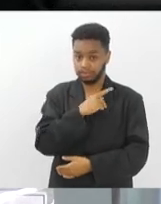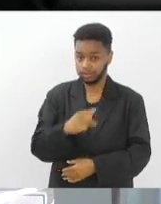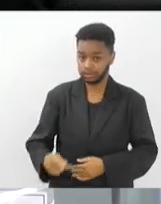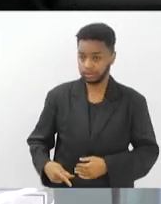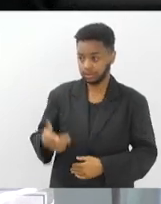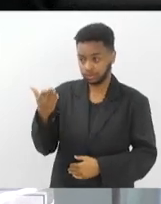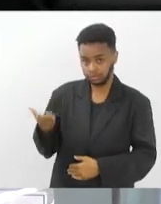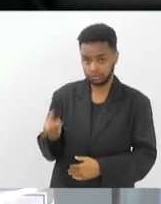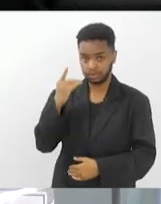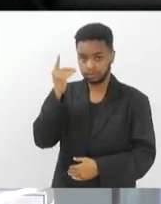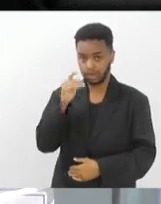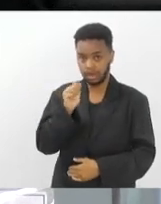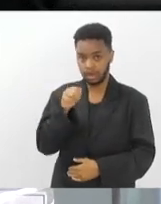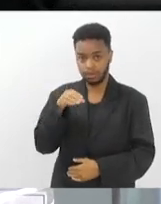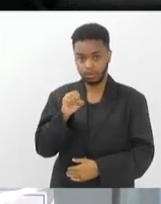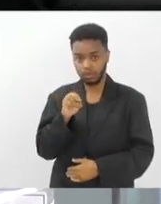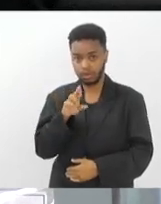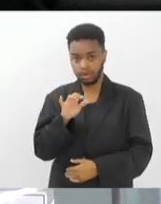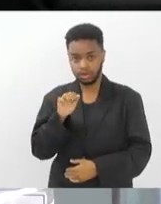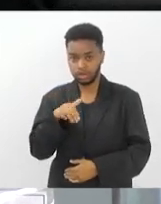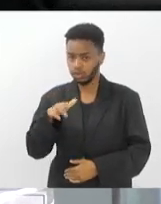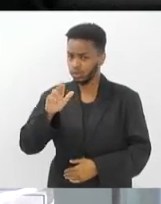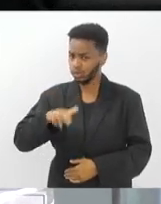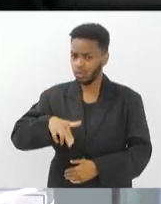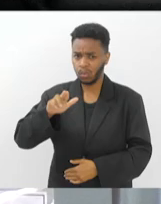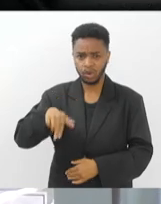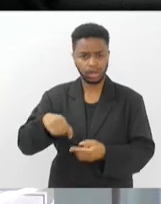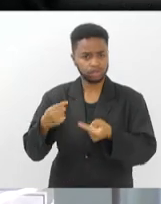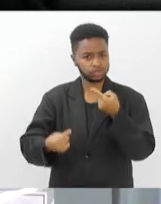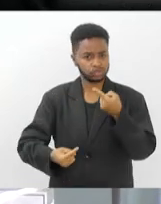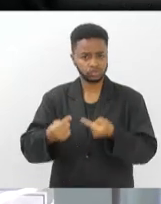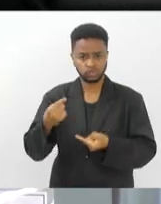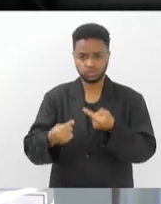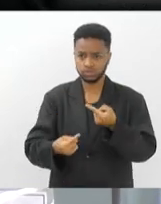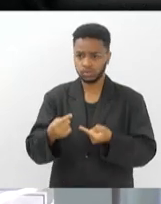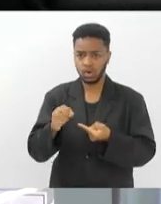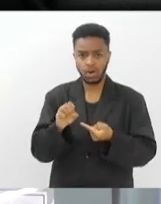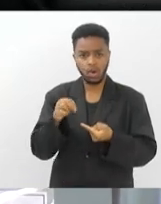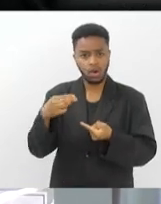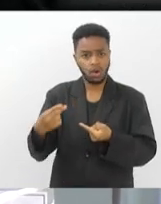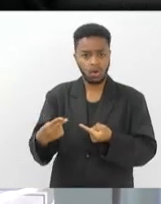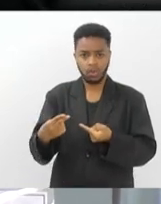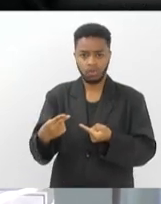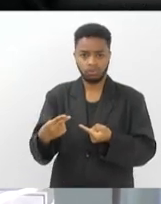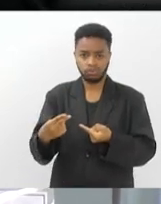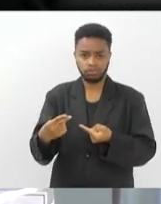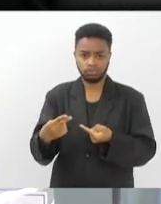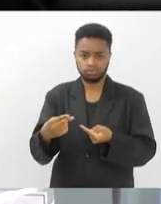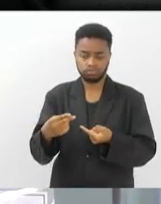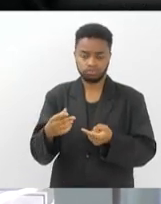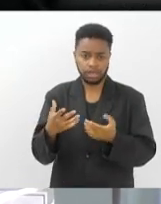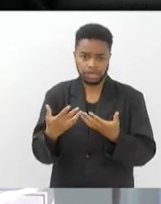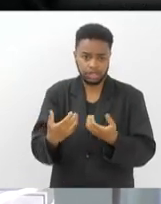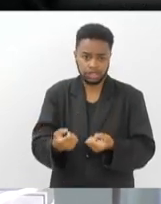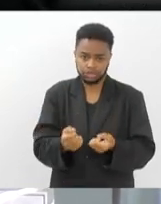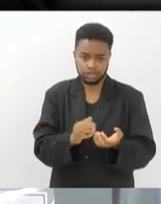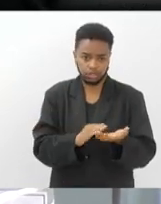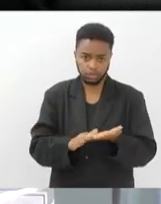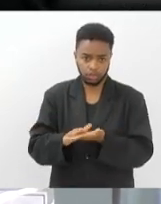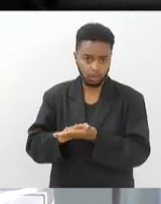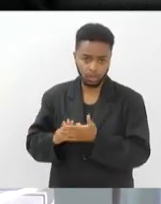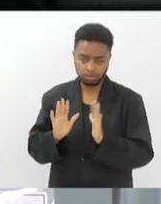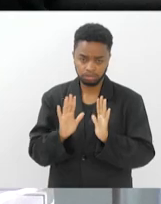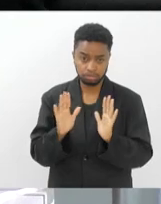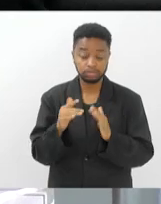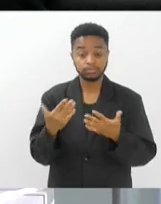Amorim, jamais debateu isso ou assentou qualquer nível de jurisprudência. Entendo